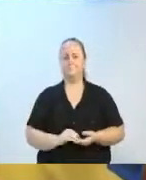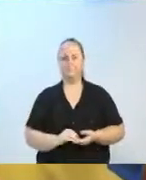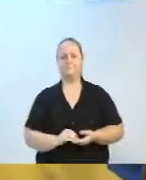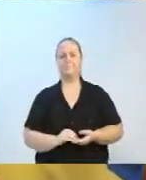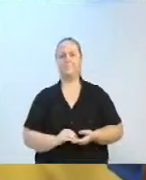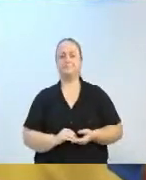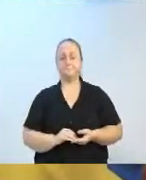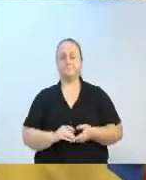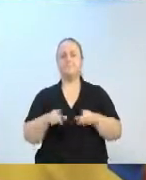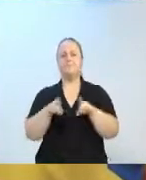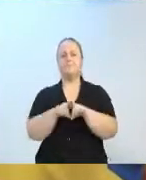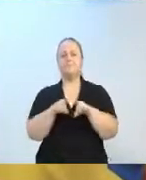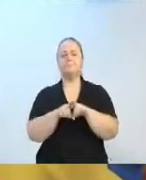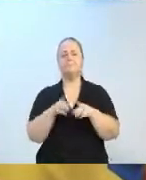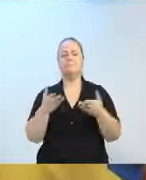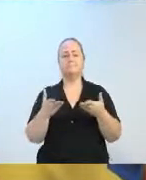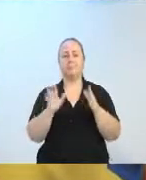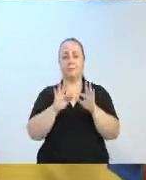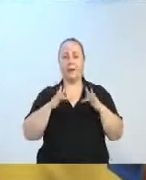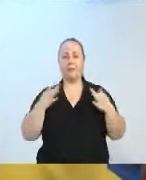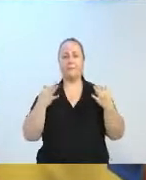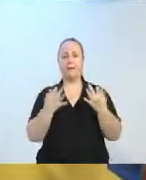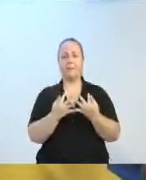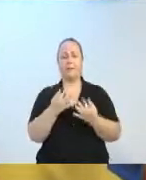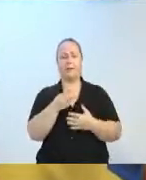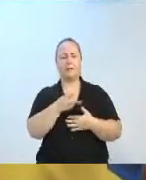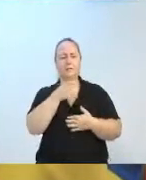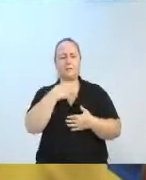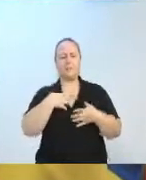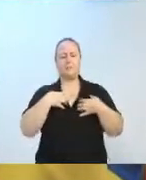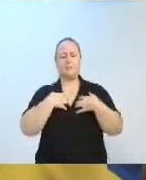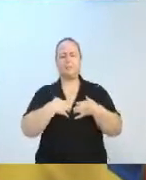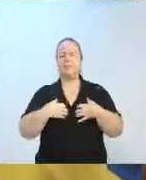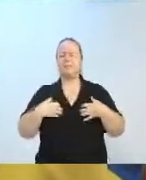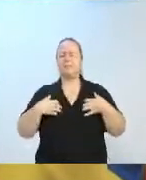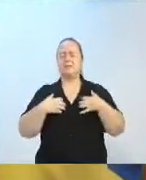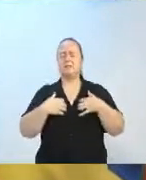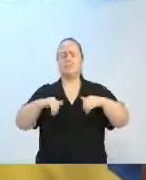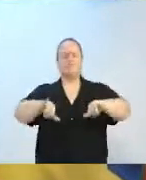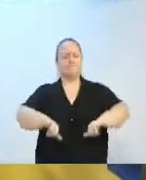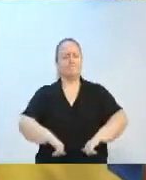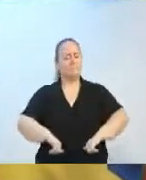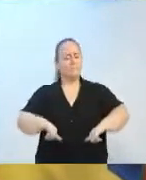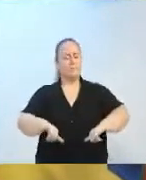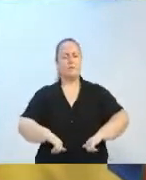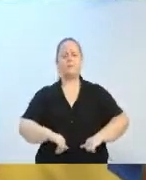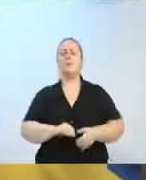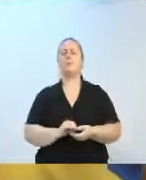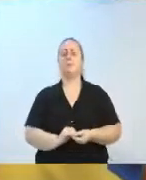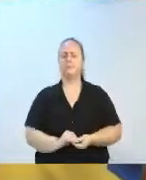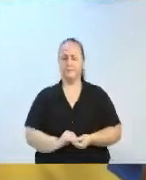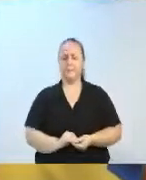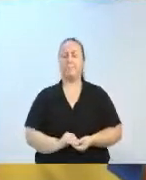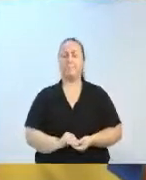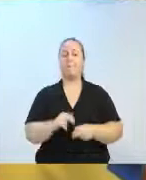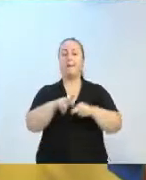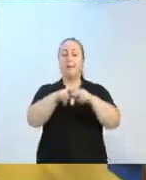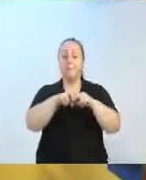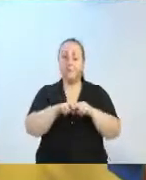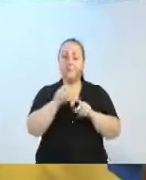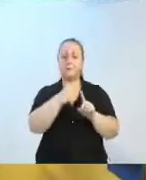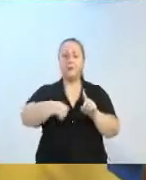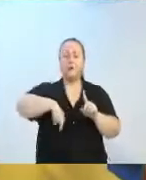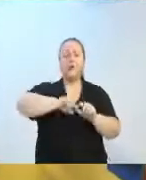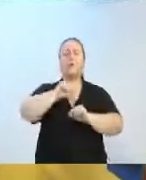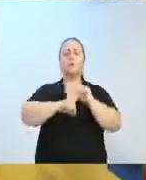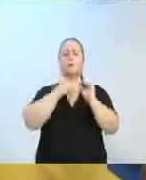acompanhamos a aflição da família. Isto aumenta muito a nossa vontade de fazer